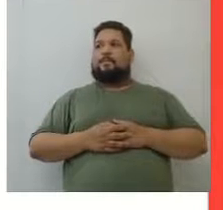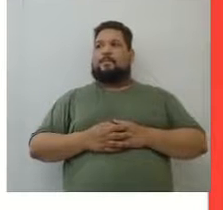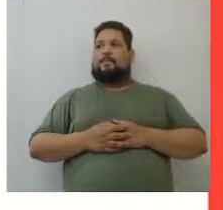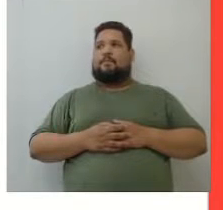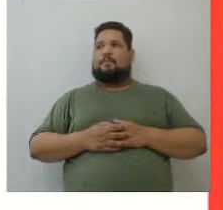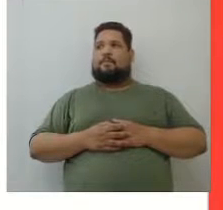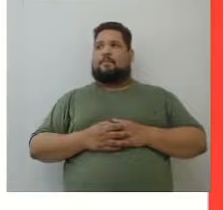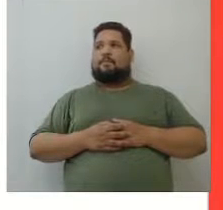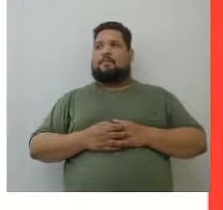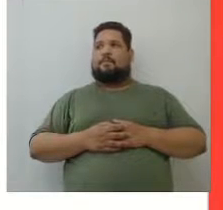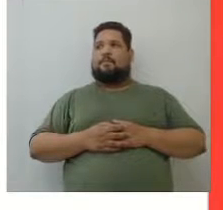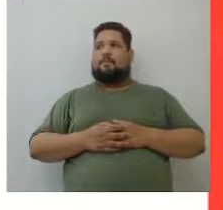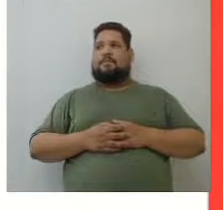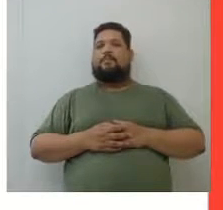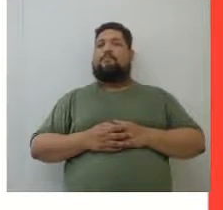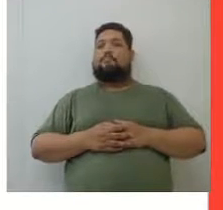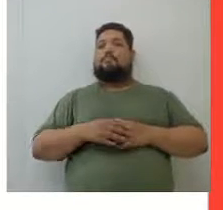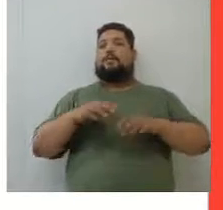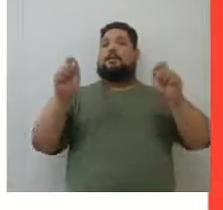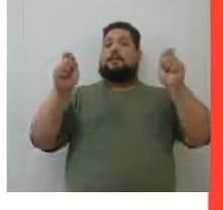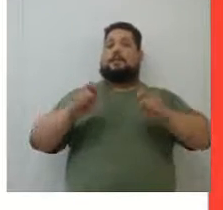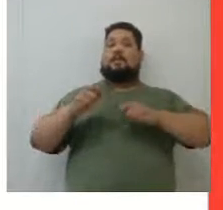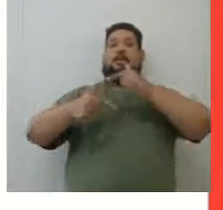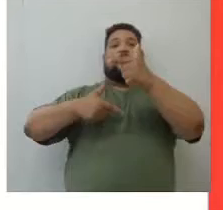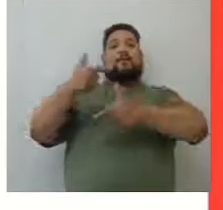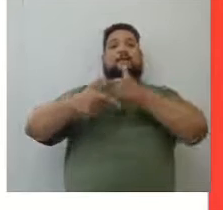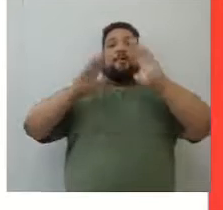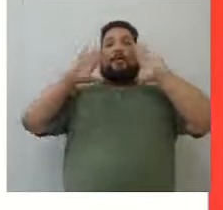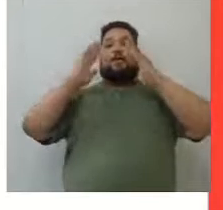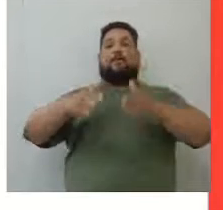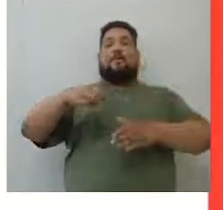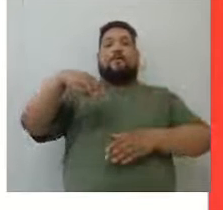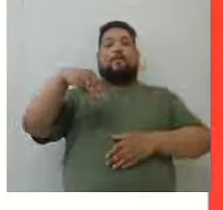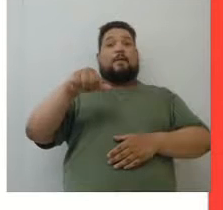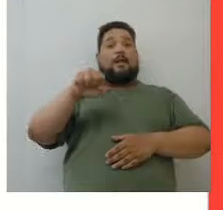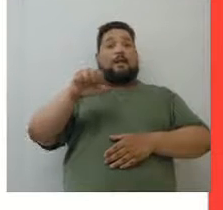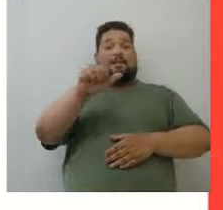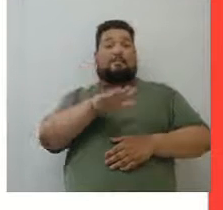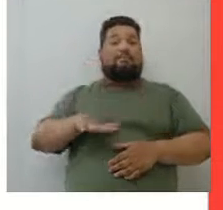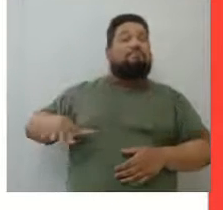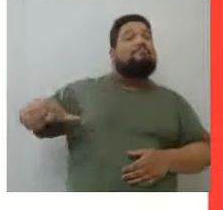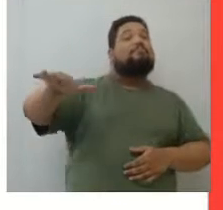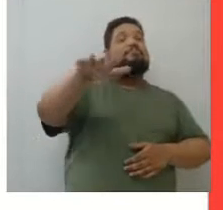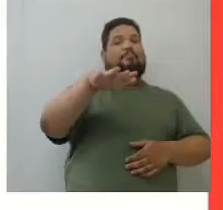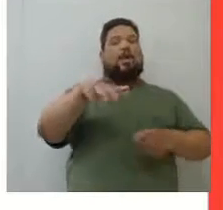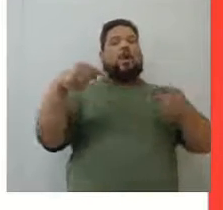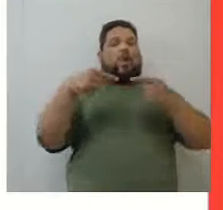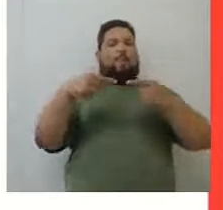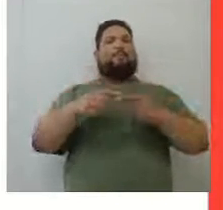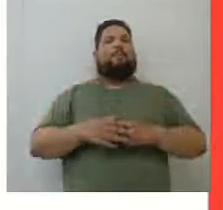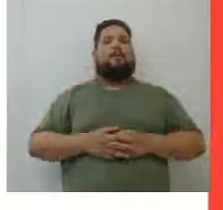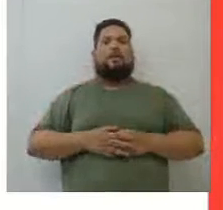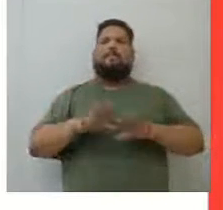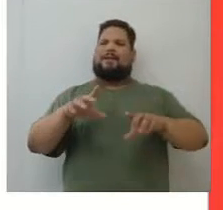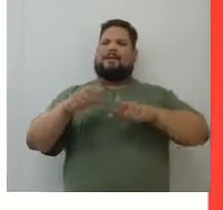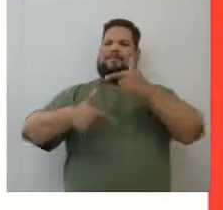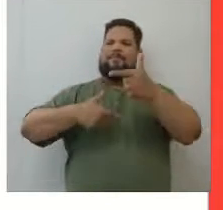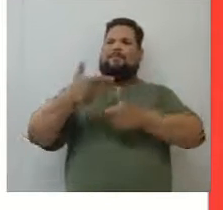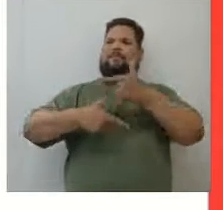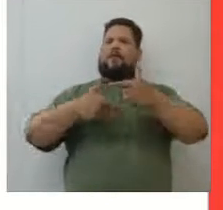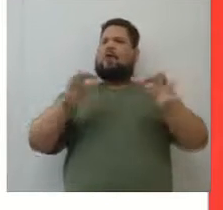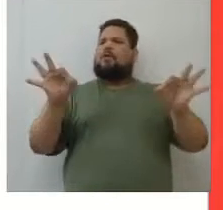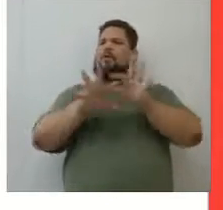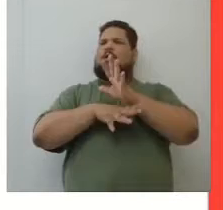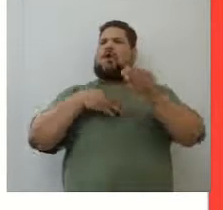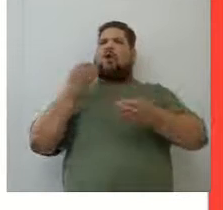eles funcionam para a massa, certo? Para a grande população, para as pessoas, certo? Mas como é que funcionam esses sistemas assim?